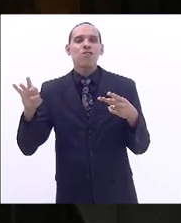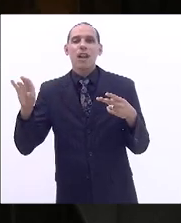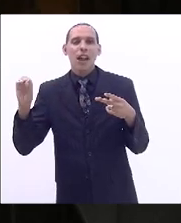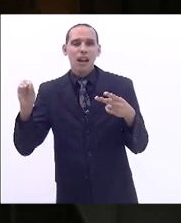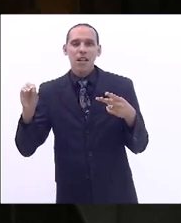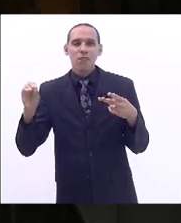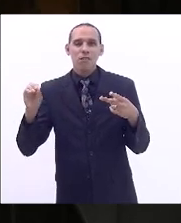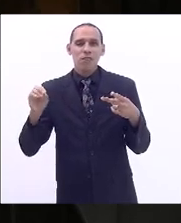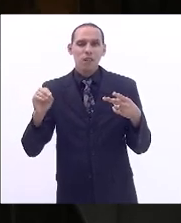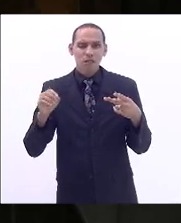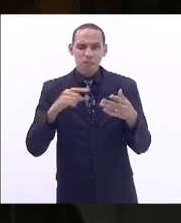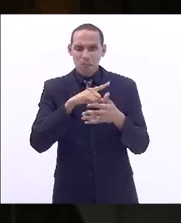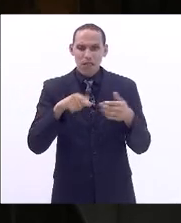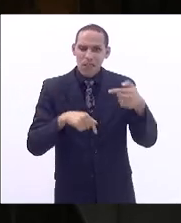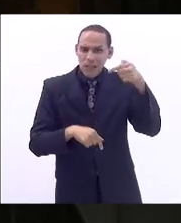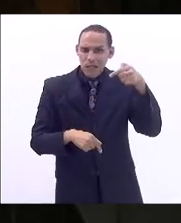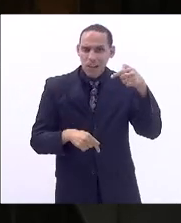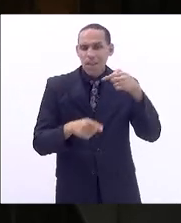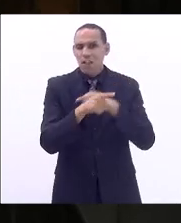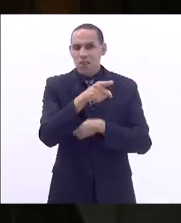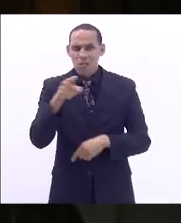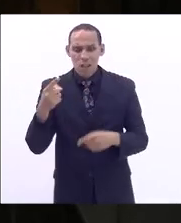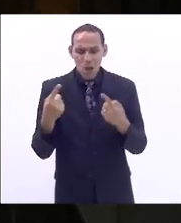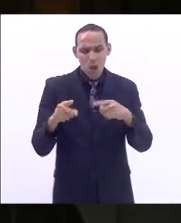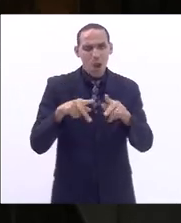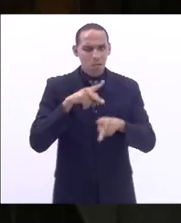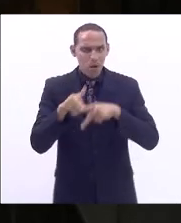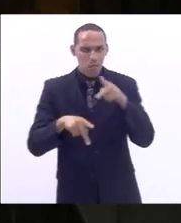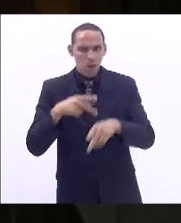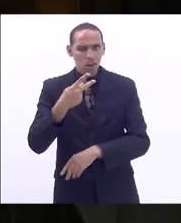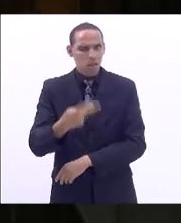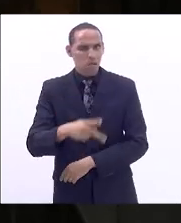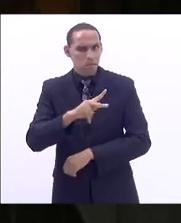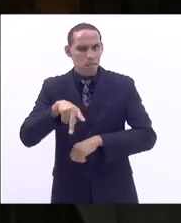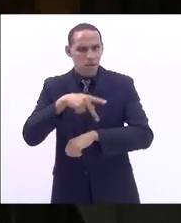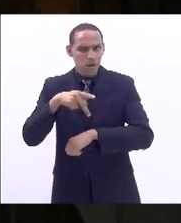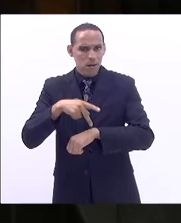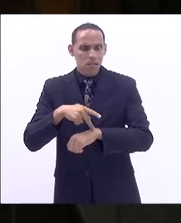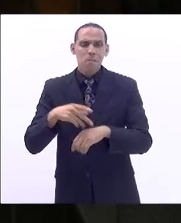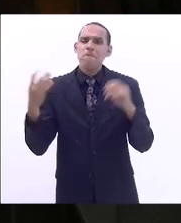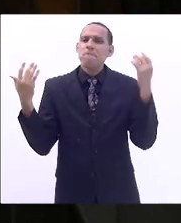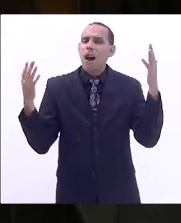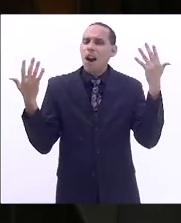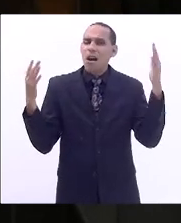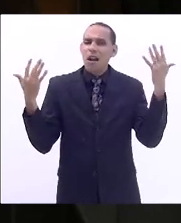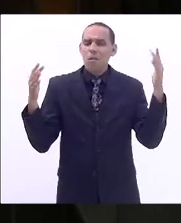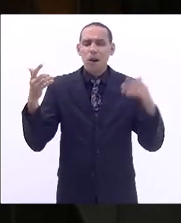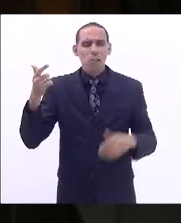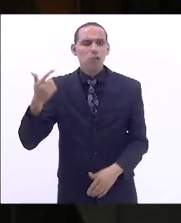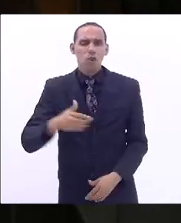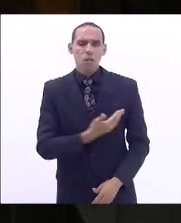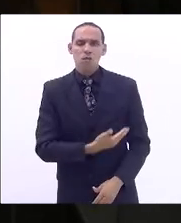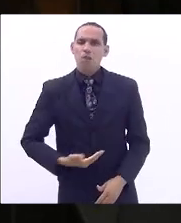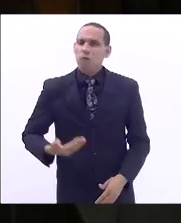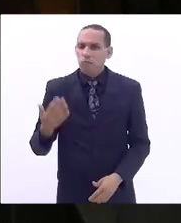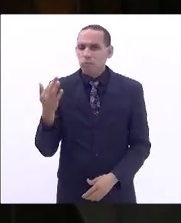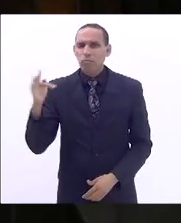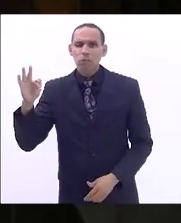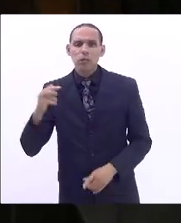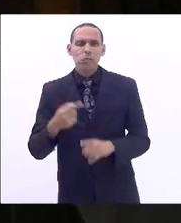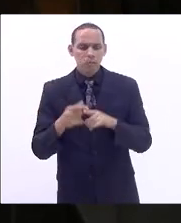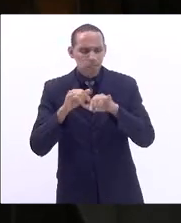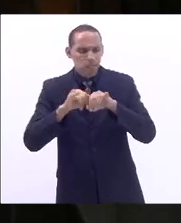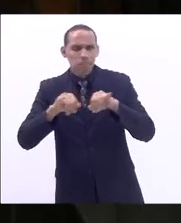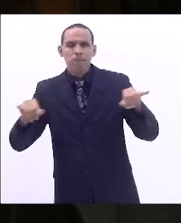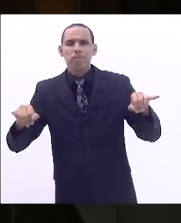vocês sim só bota a população do nosso país e está de parabéns mais uma vez o governo federal pela